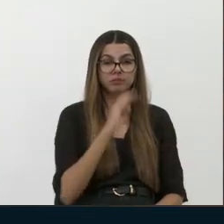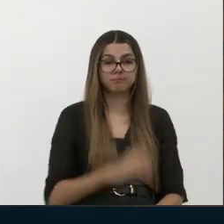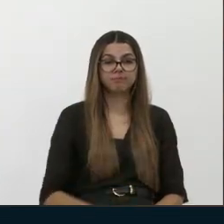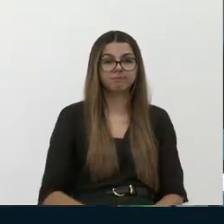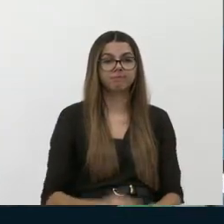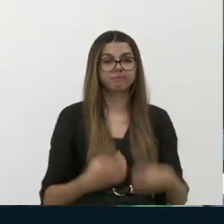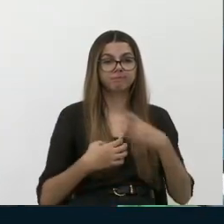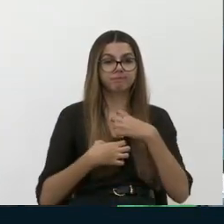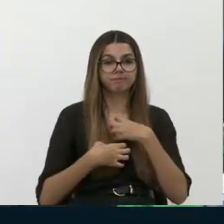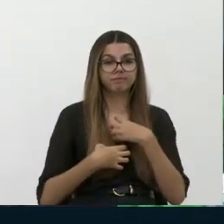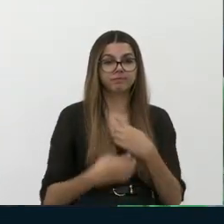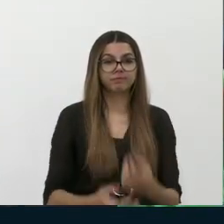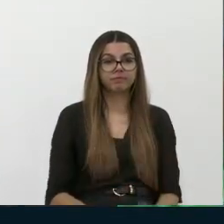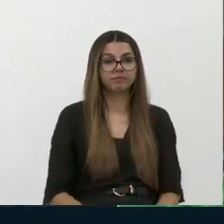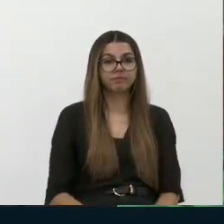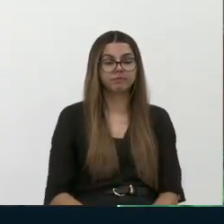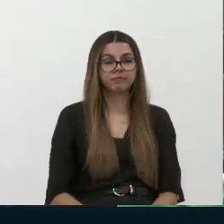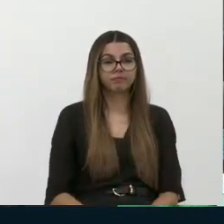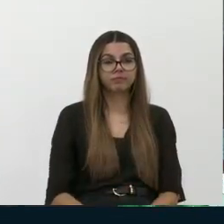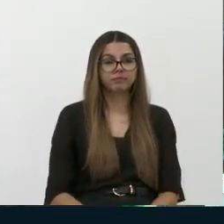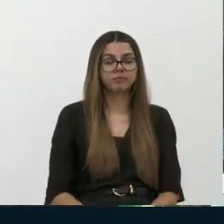sentimentos.